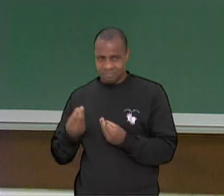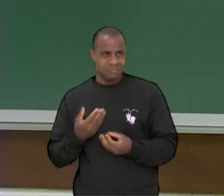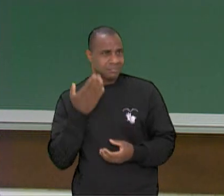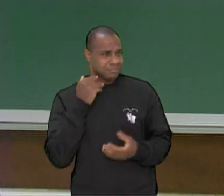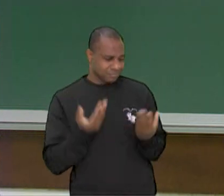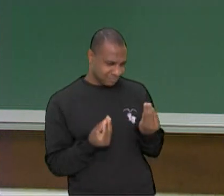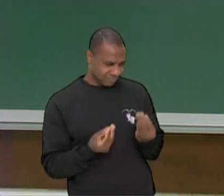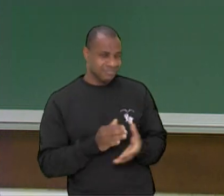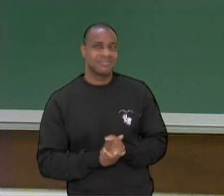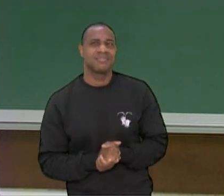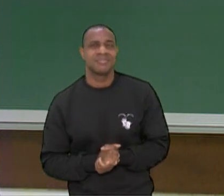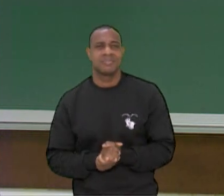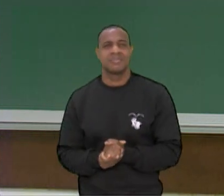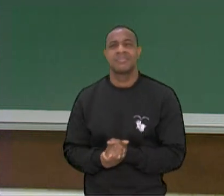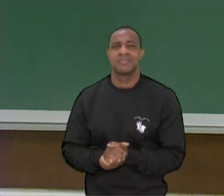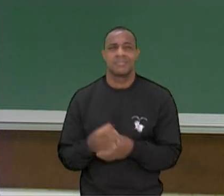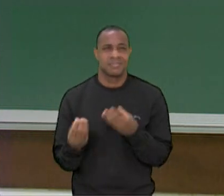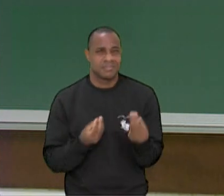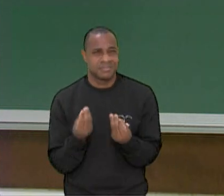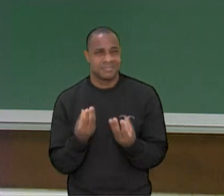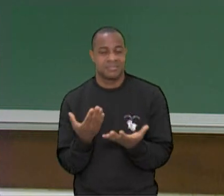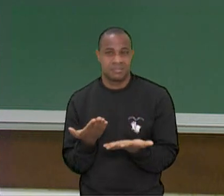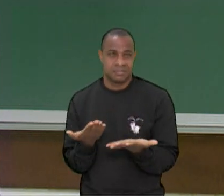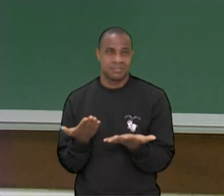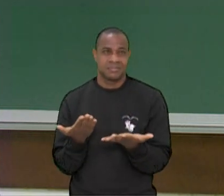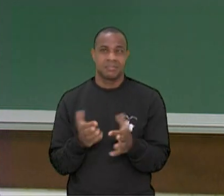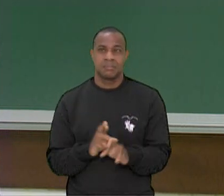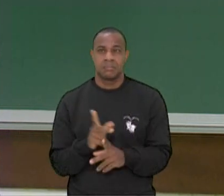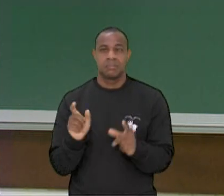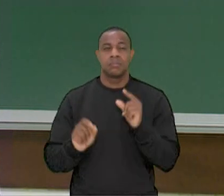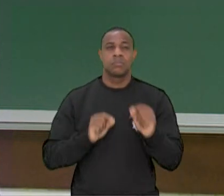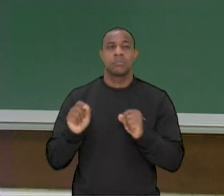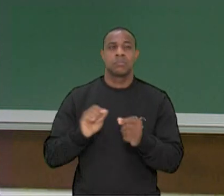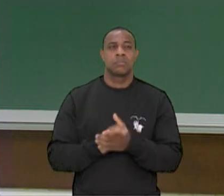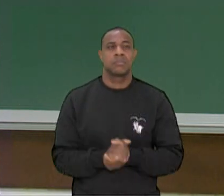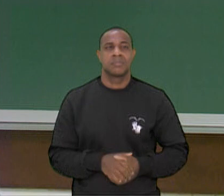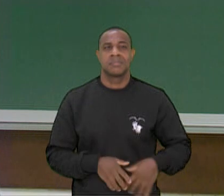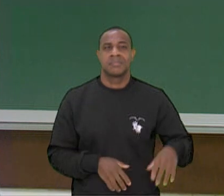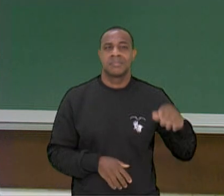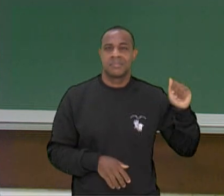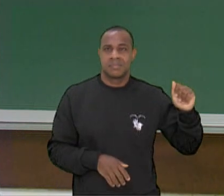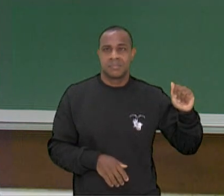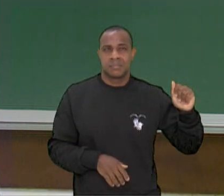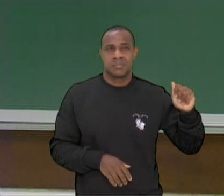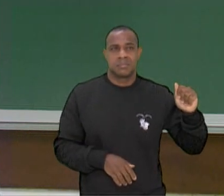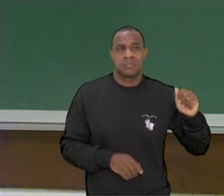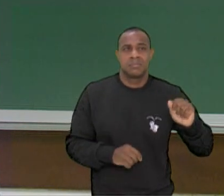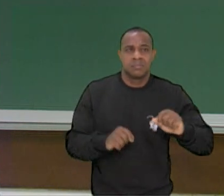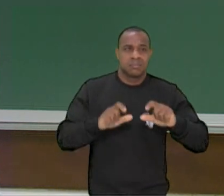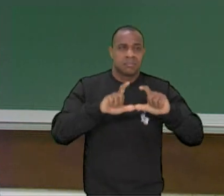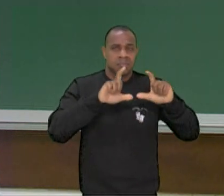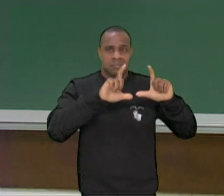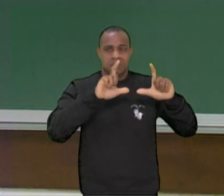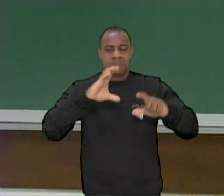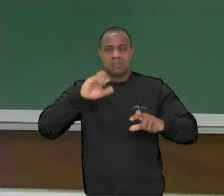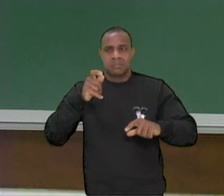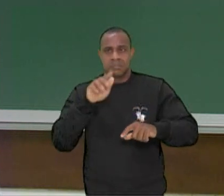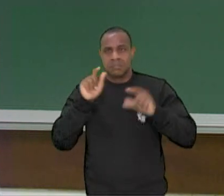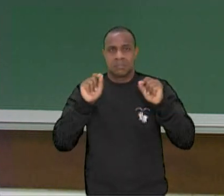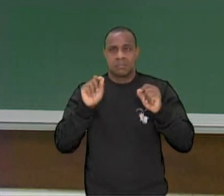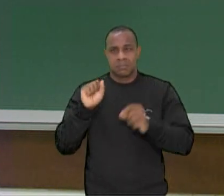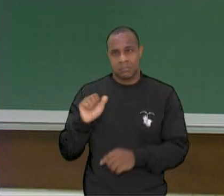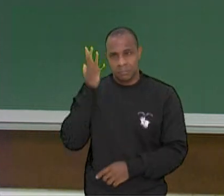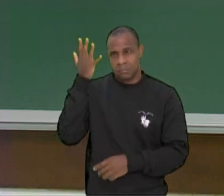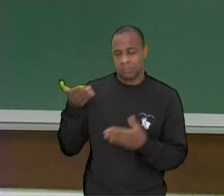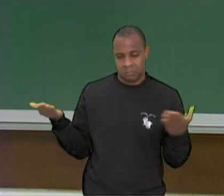ver agora, hein? Vamos lá. Será que a diferença é: a charge faz uma sátira de acontecimentos atuais e